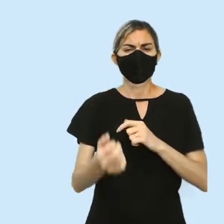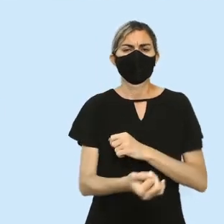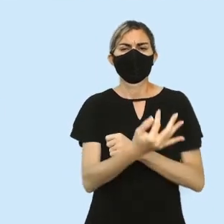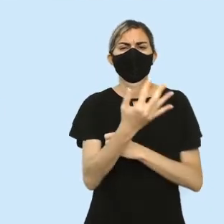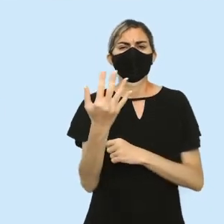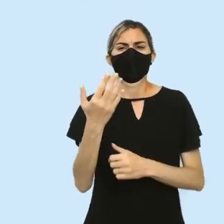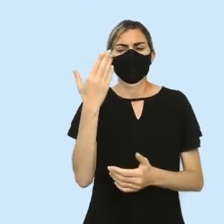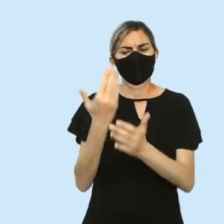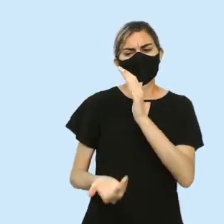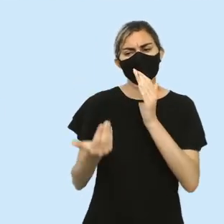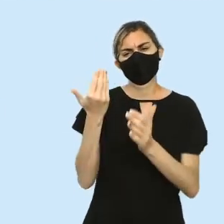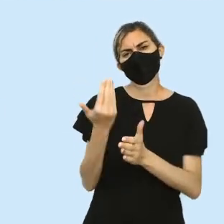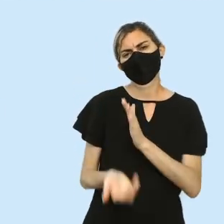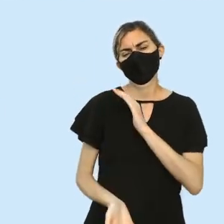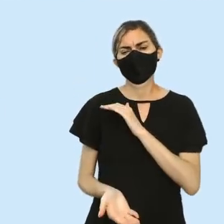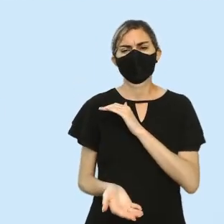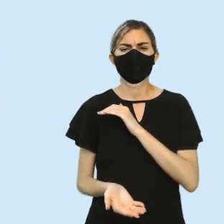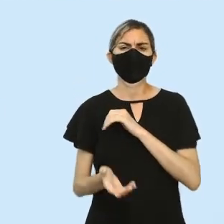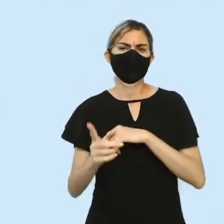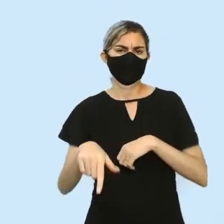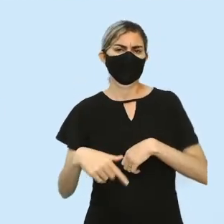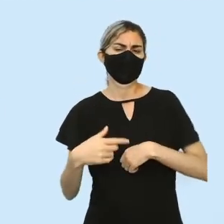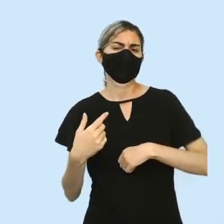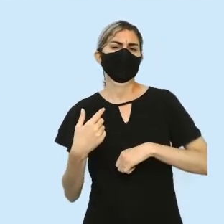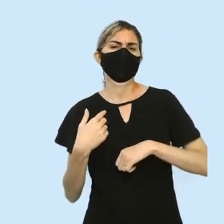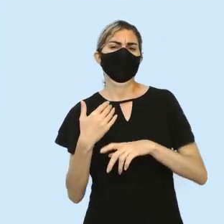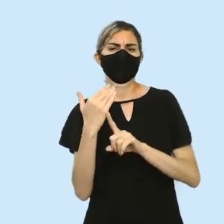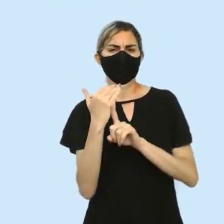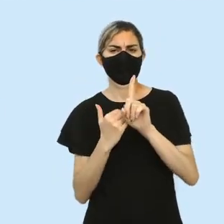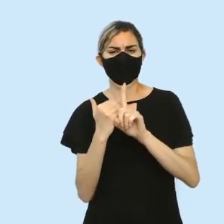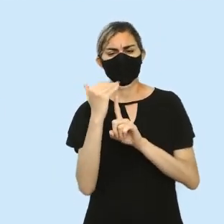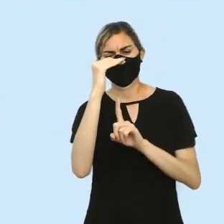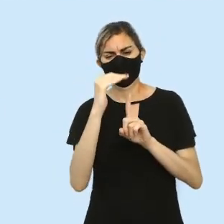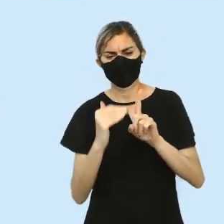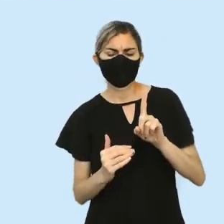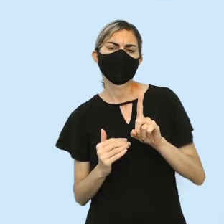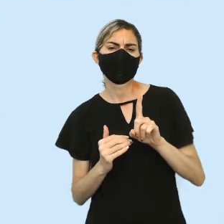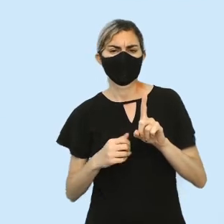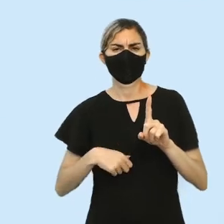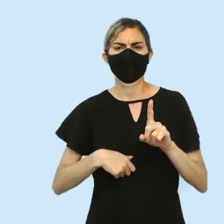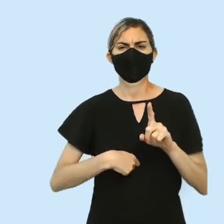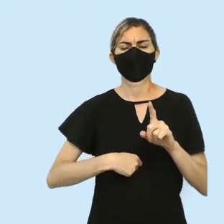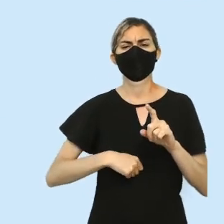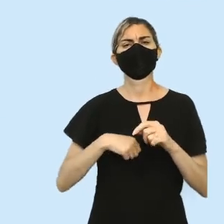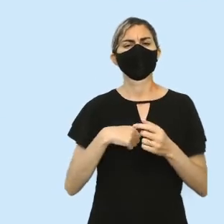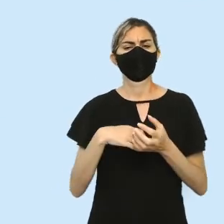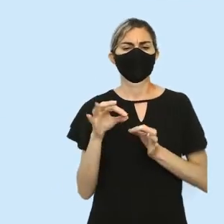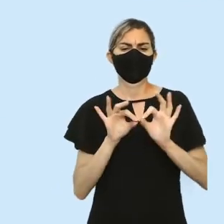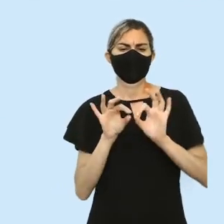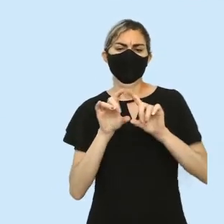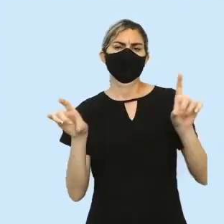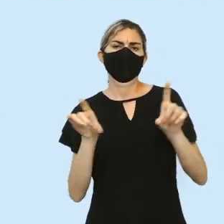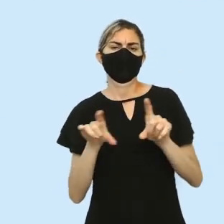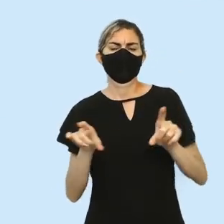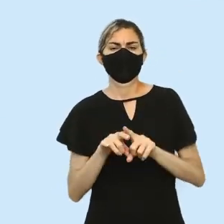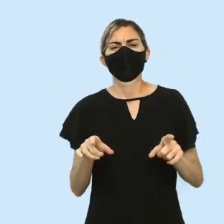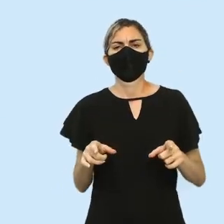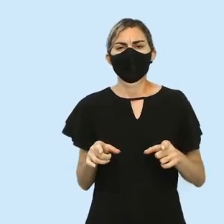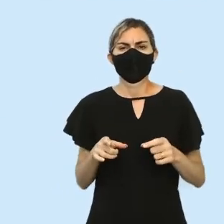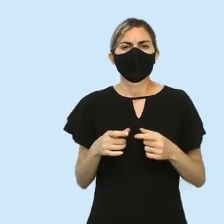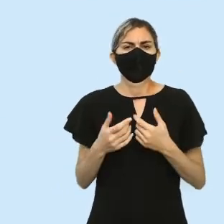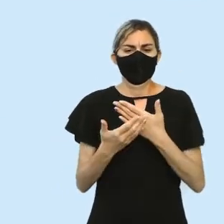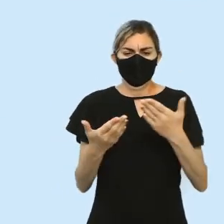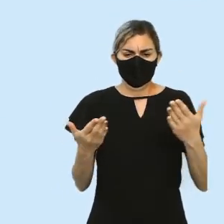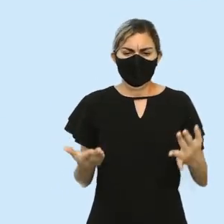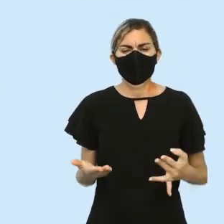ele perde calor sensível, a temperatura baixa. É a fórmula do Q macete.